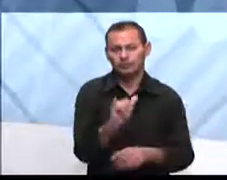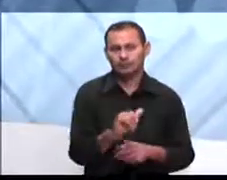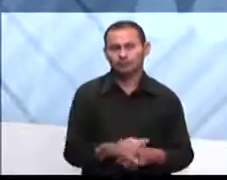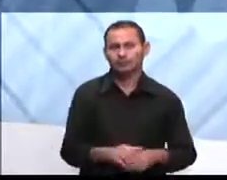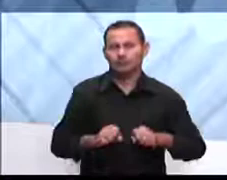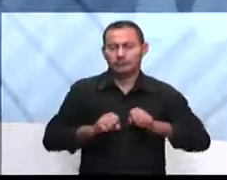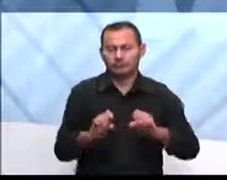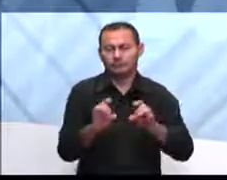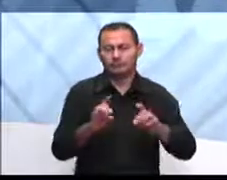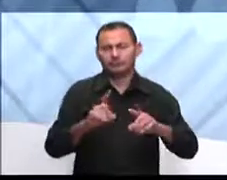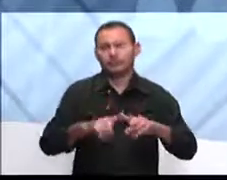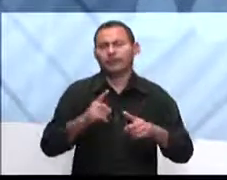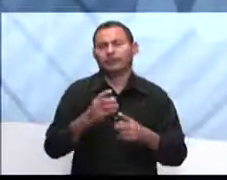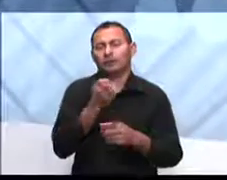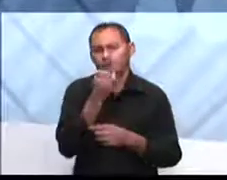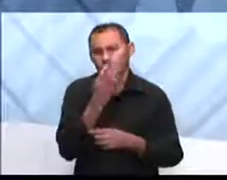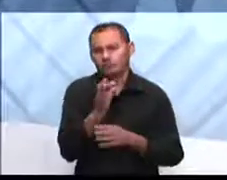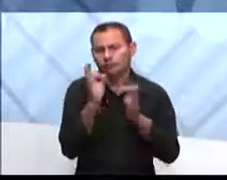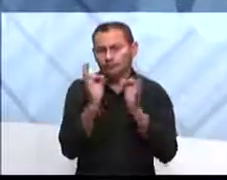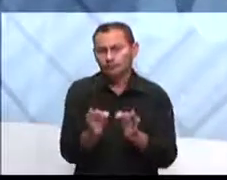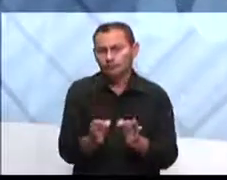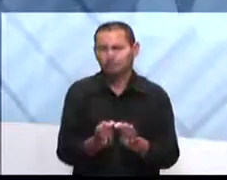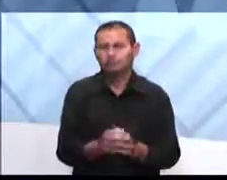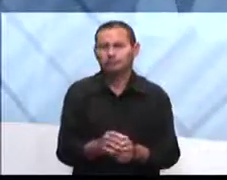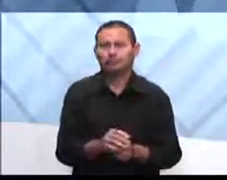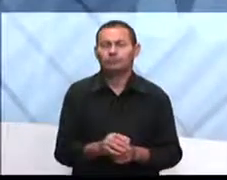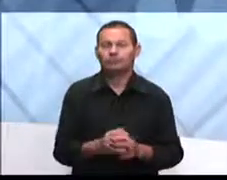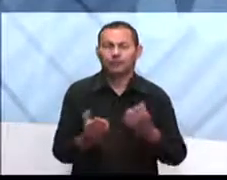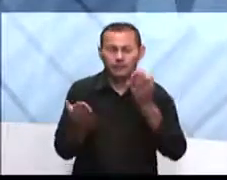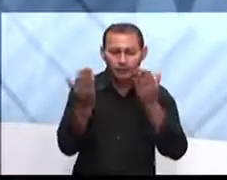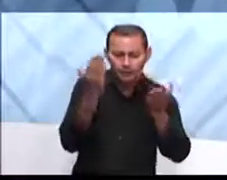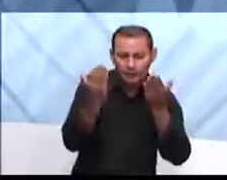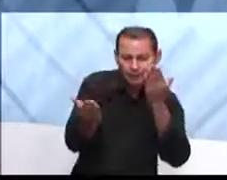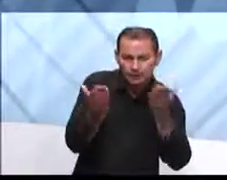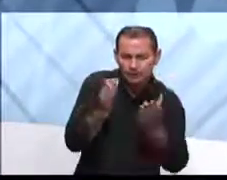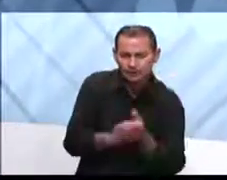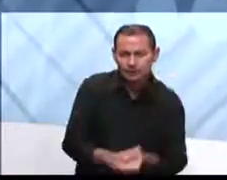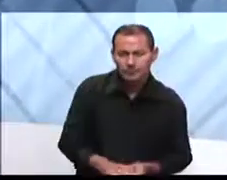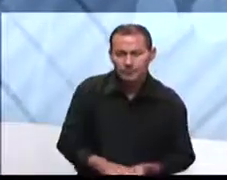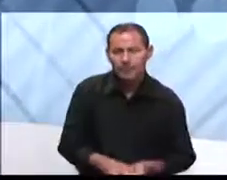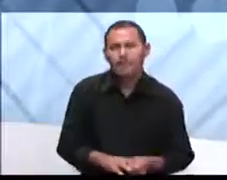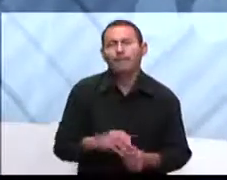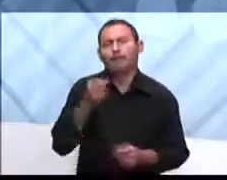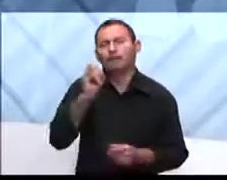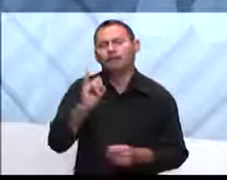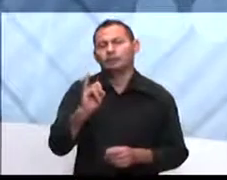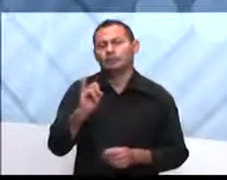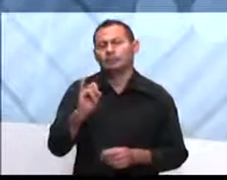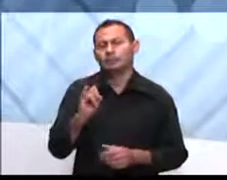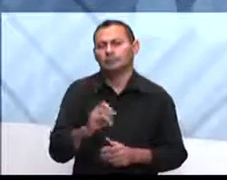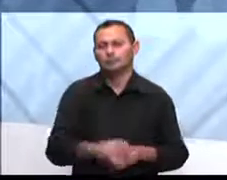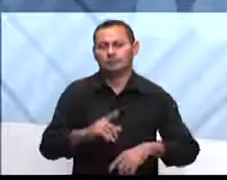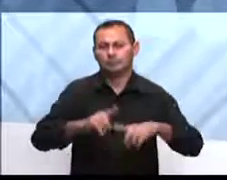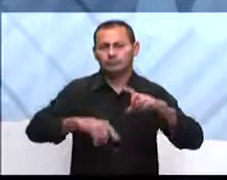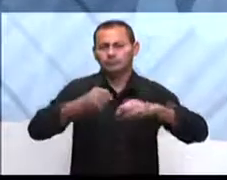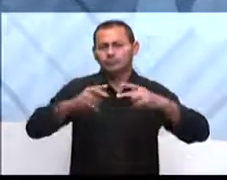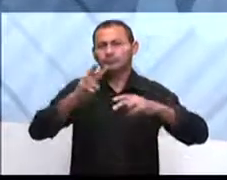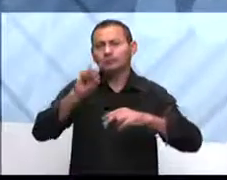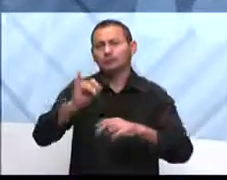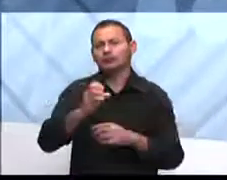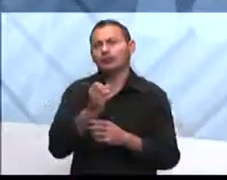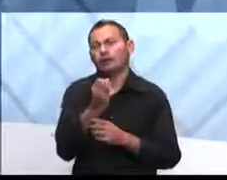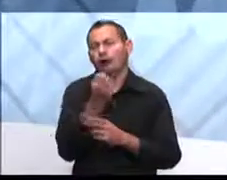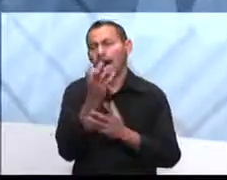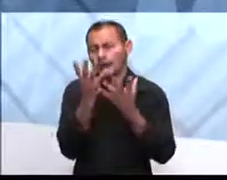no mercado, mas ele serve ali justamente, está sendo avaliada, né? Então, se o produto ele vai ser